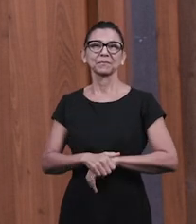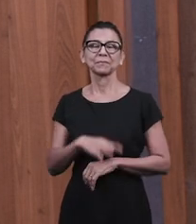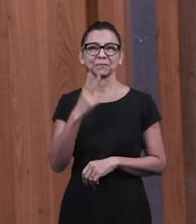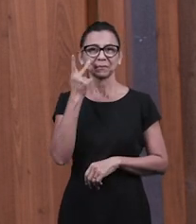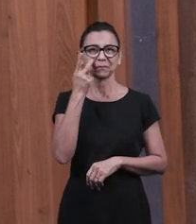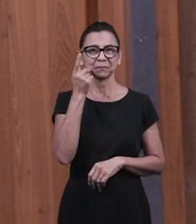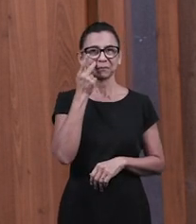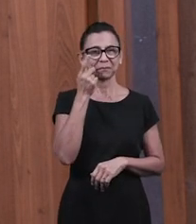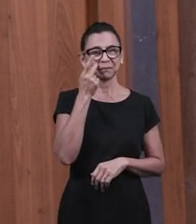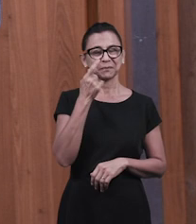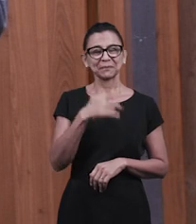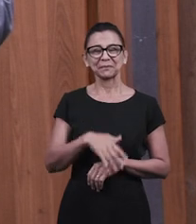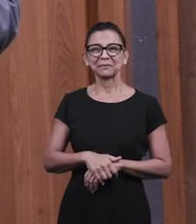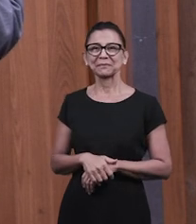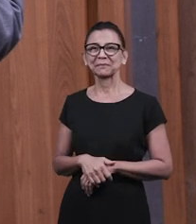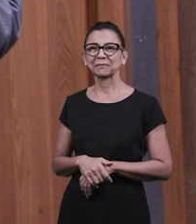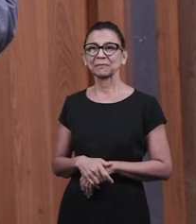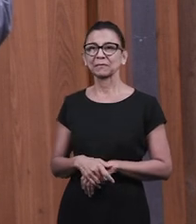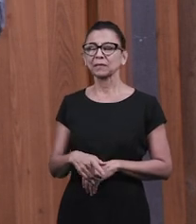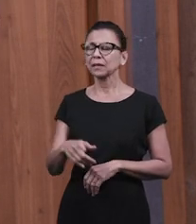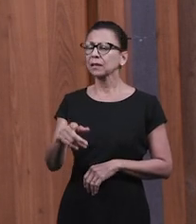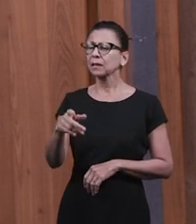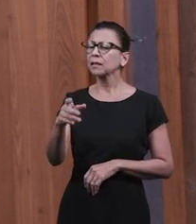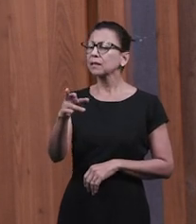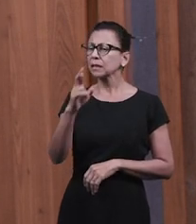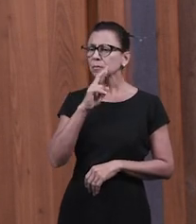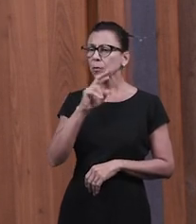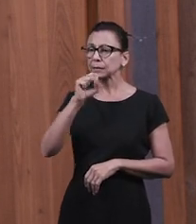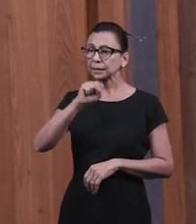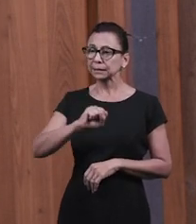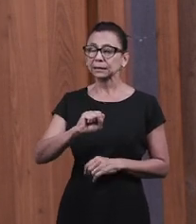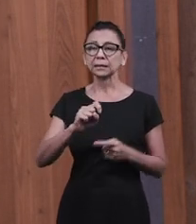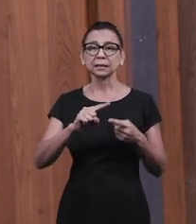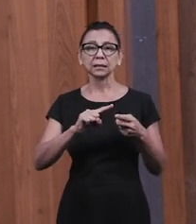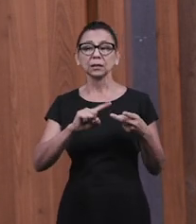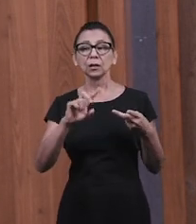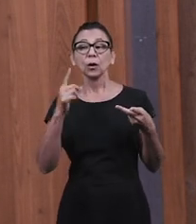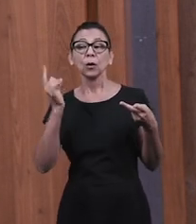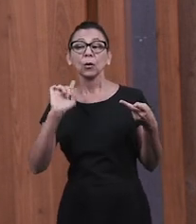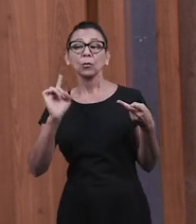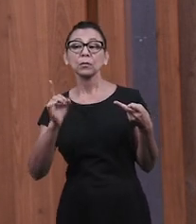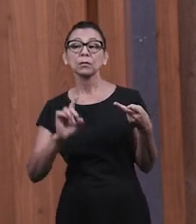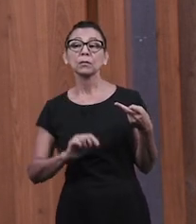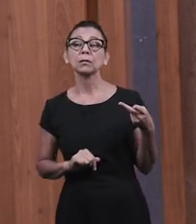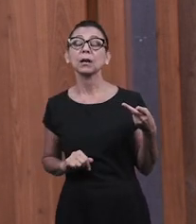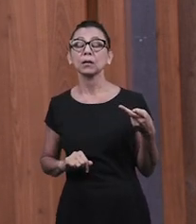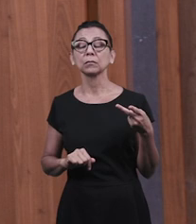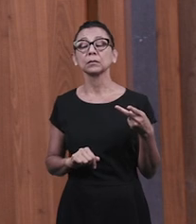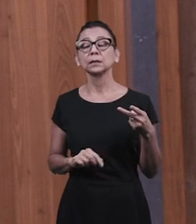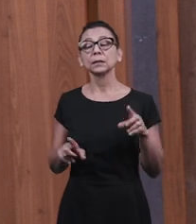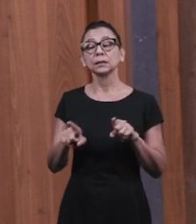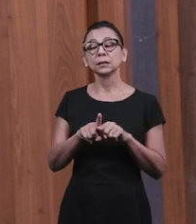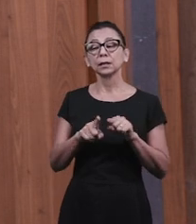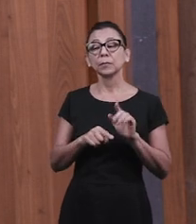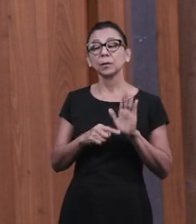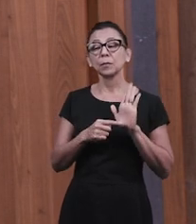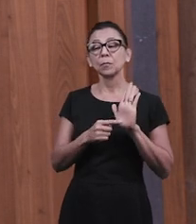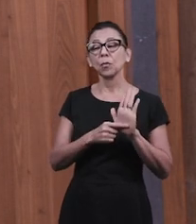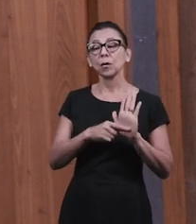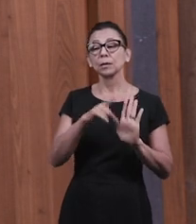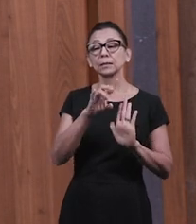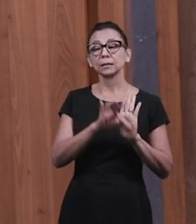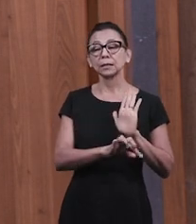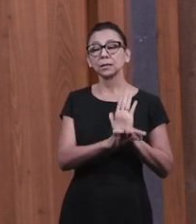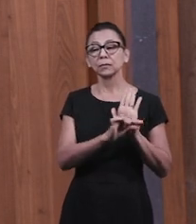Felipe vai dar essa resposta. Felipe, responda sim ou não e fale sobre os registros da Bíblia que se referem